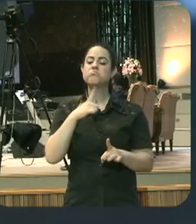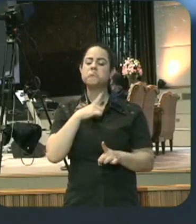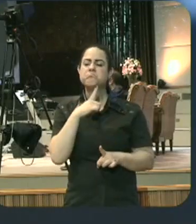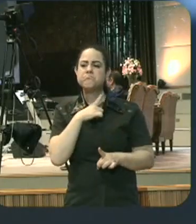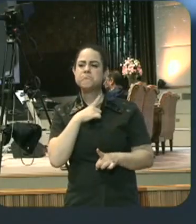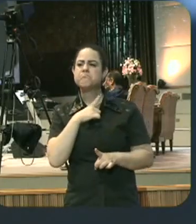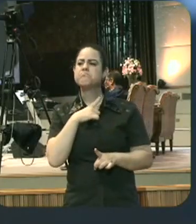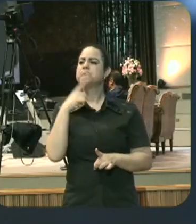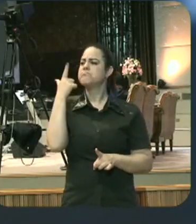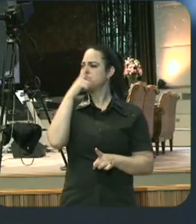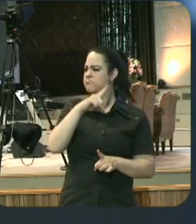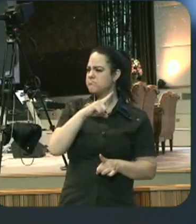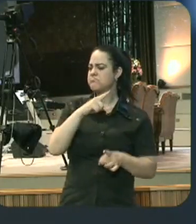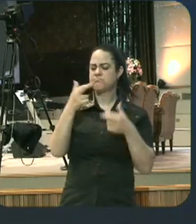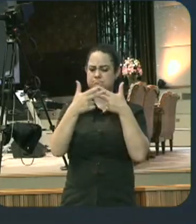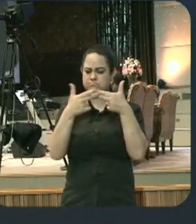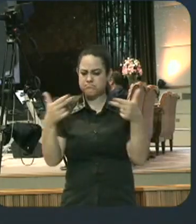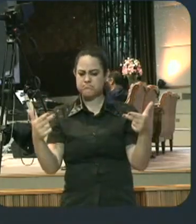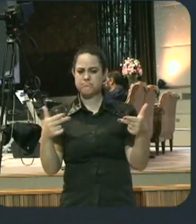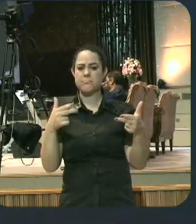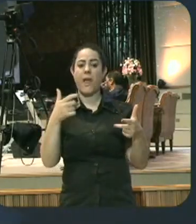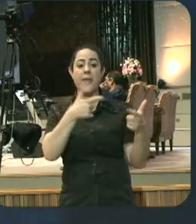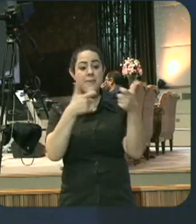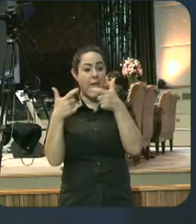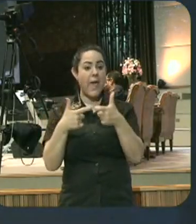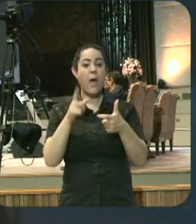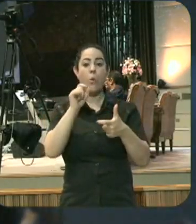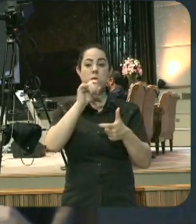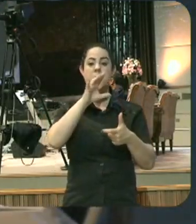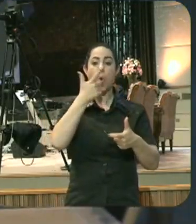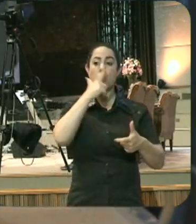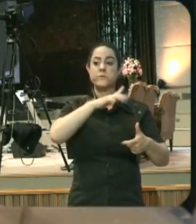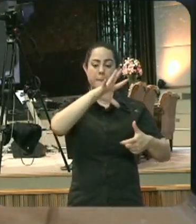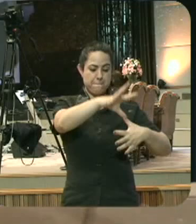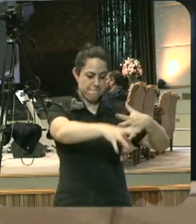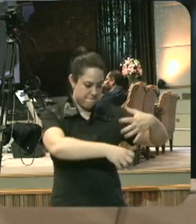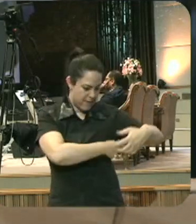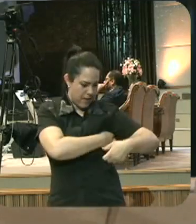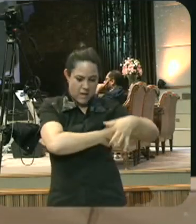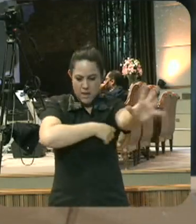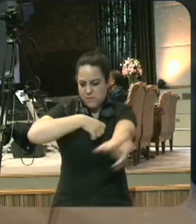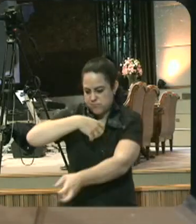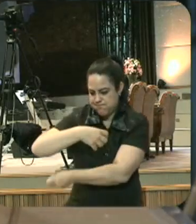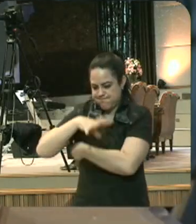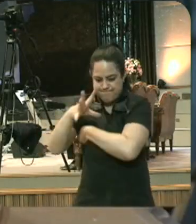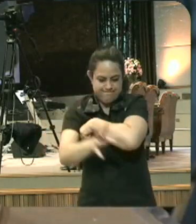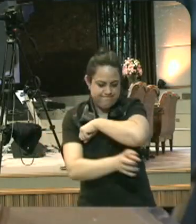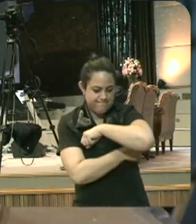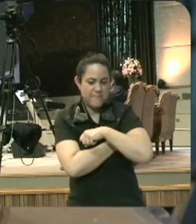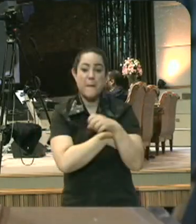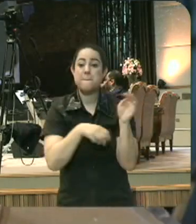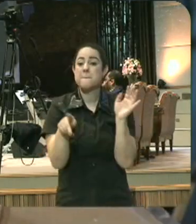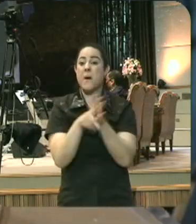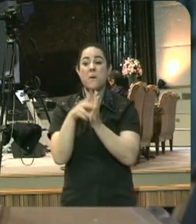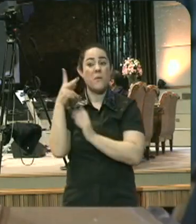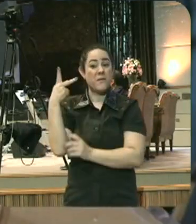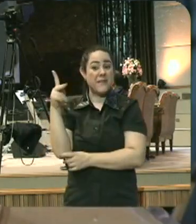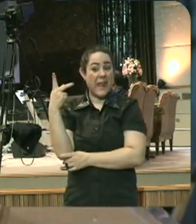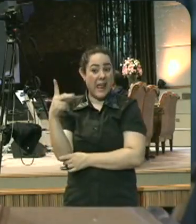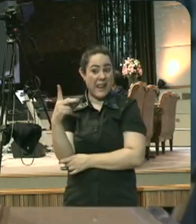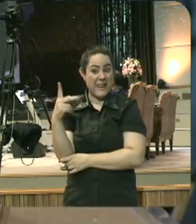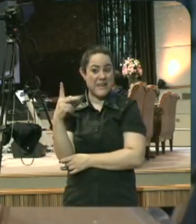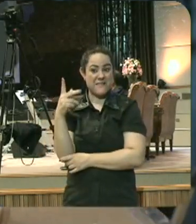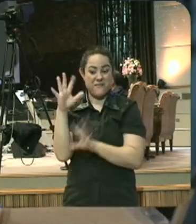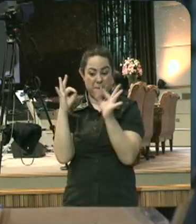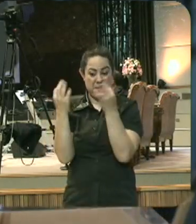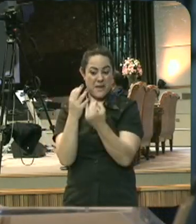era o despojo de guerra? Aquilo que ele conseguisse pegar na batalha era dele, da família dele.